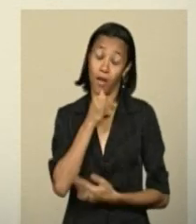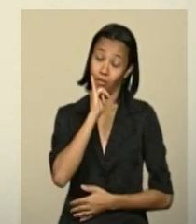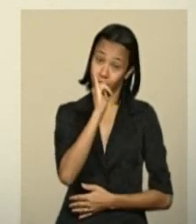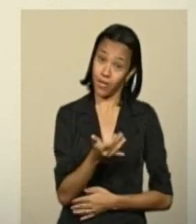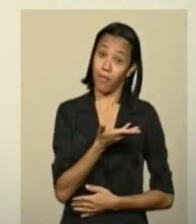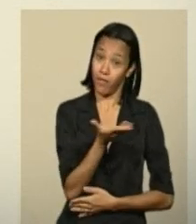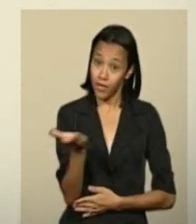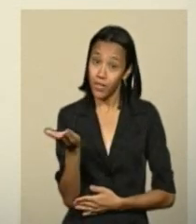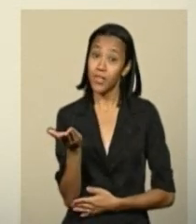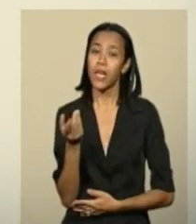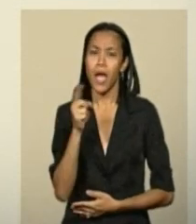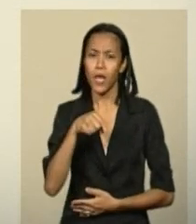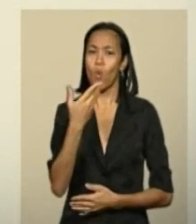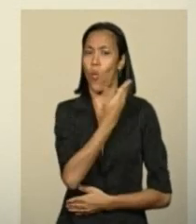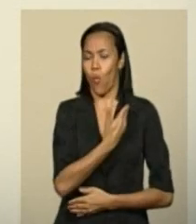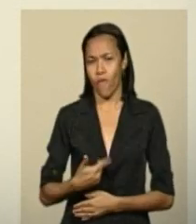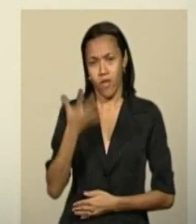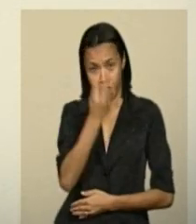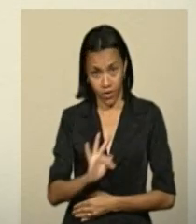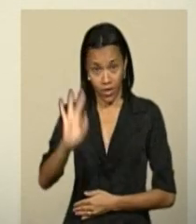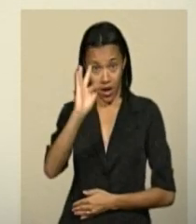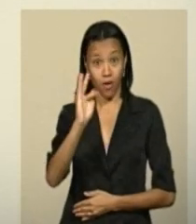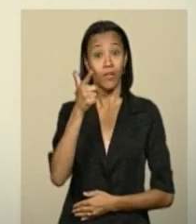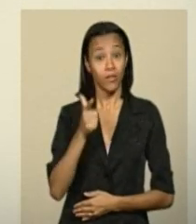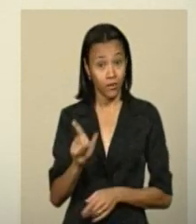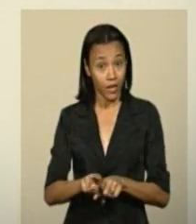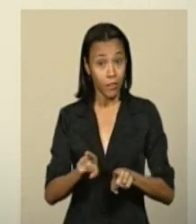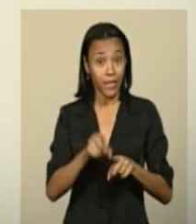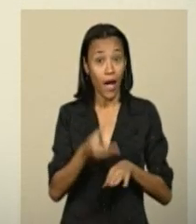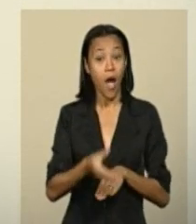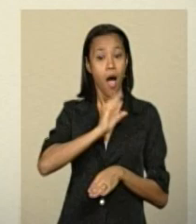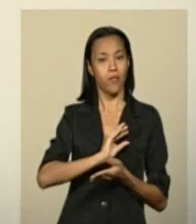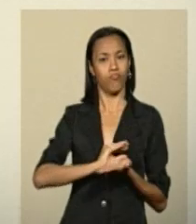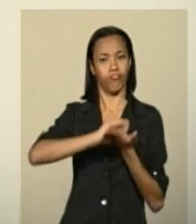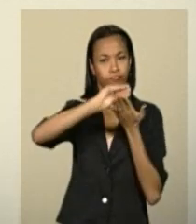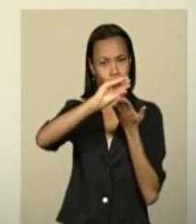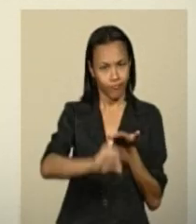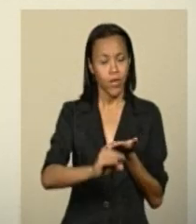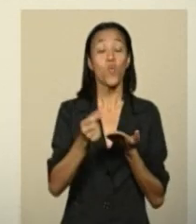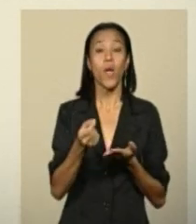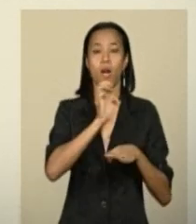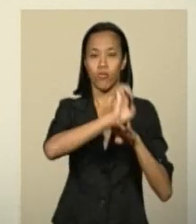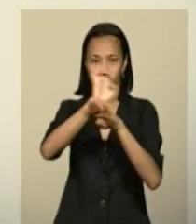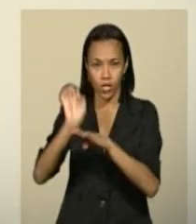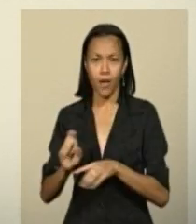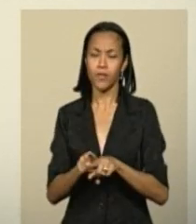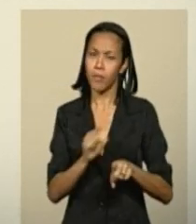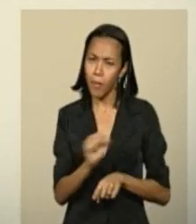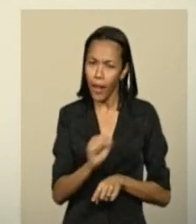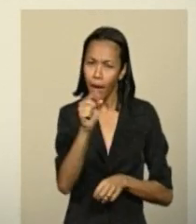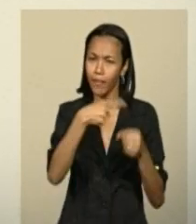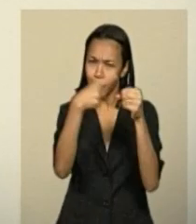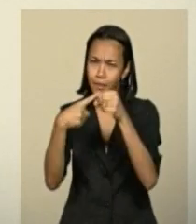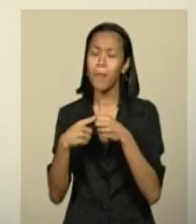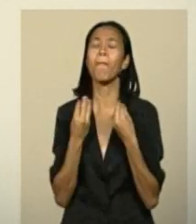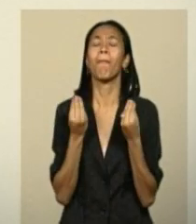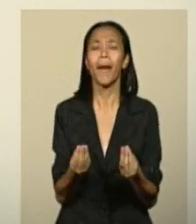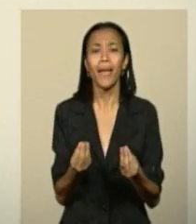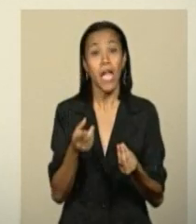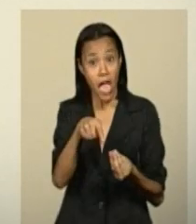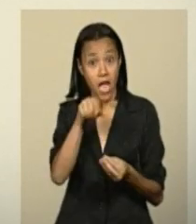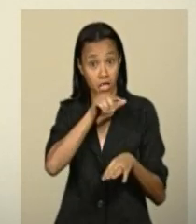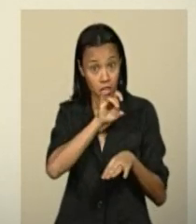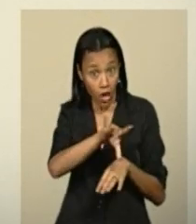Luciano é que o governo federal está antecipando o repasse dos recursos aos Estados e aos municípios para que ele eles